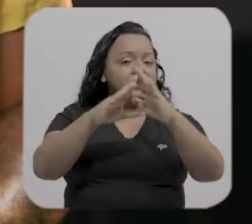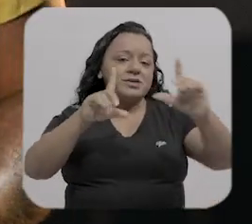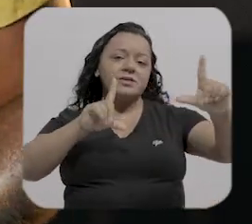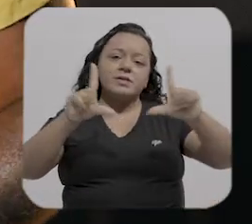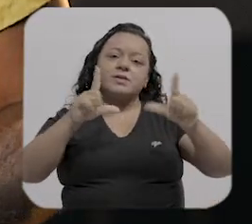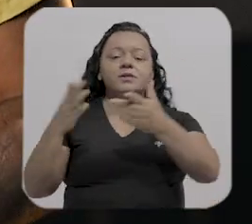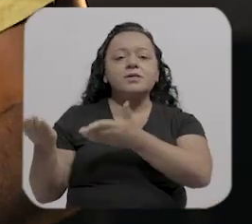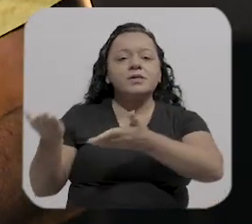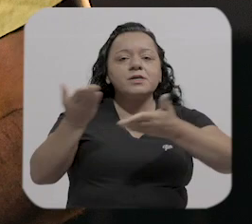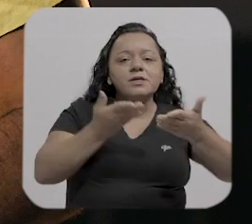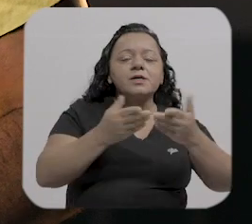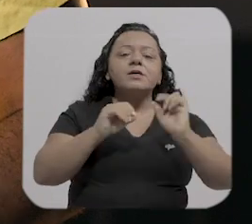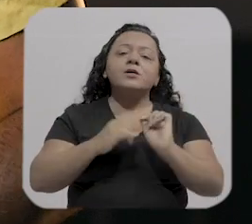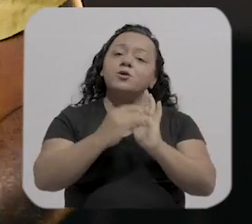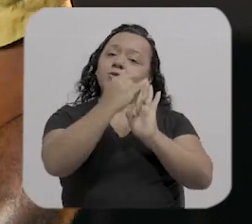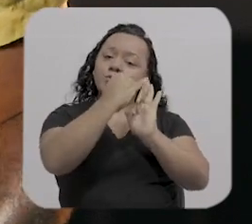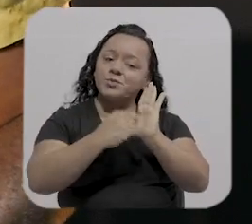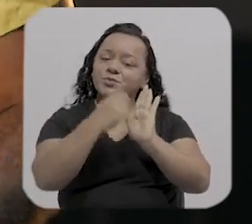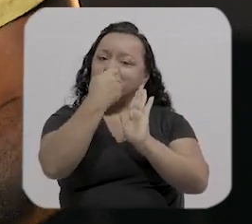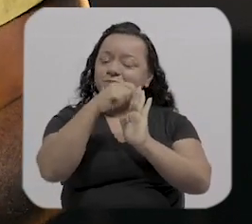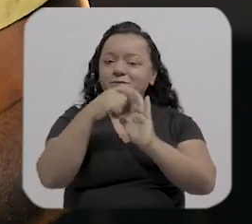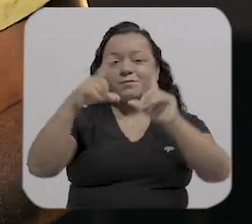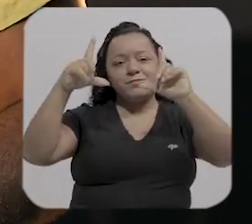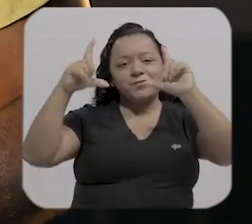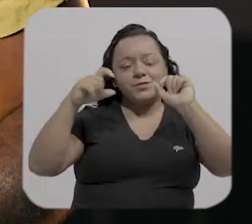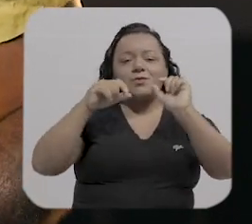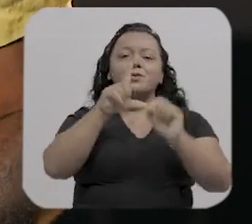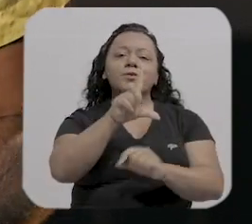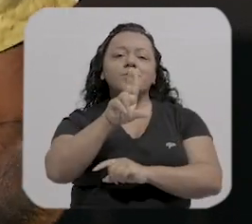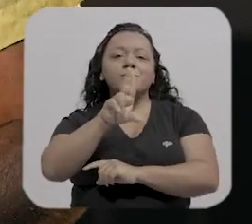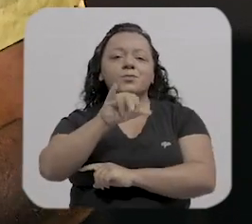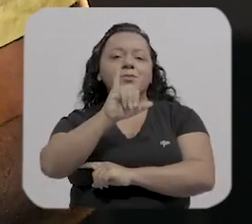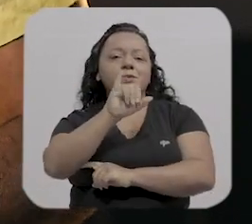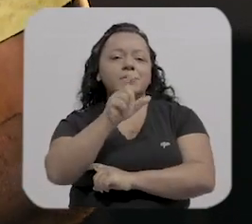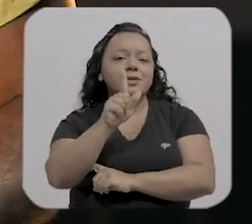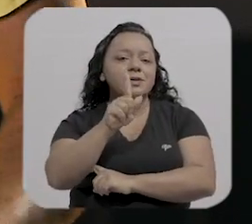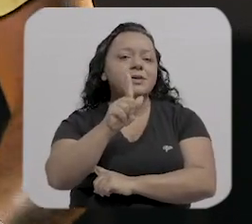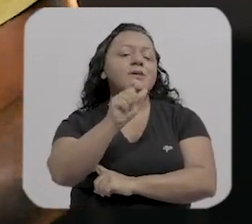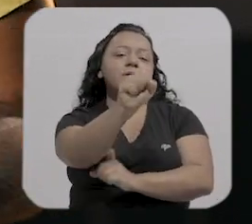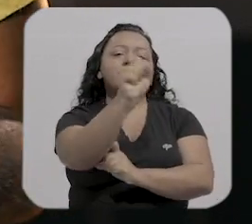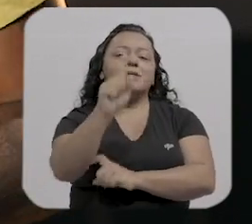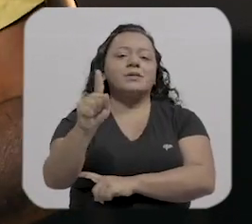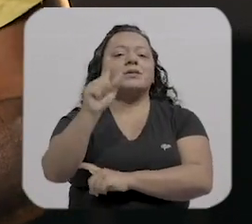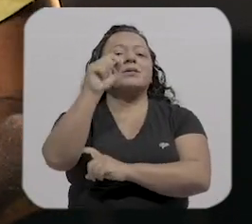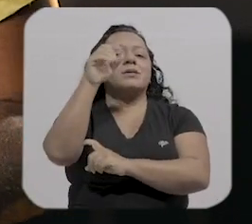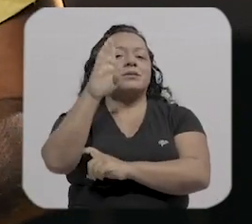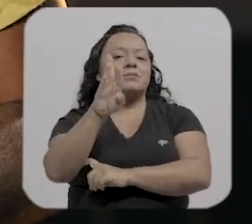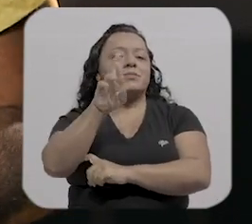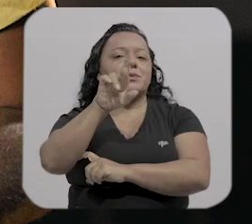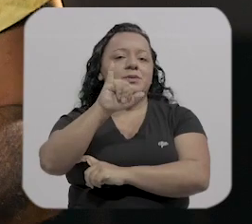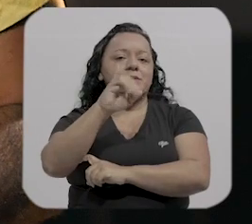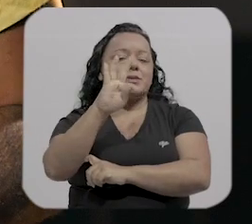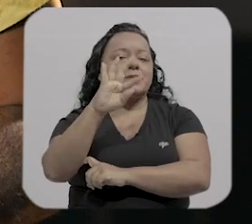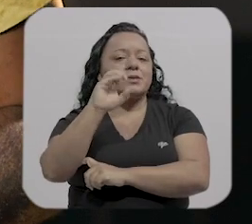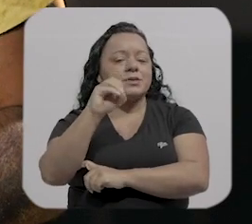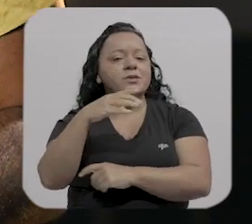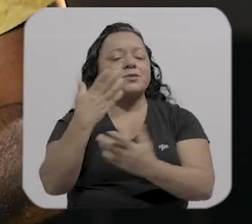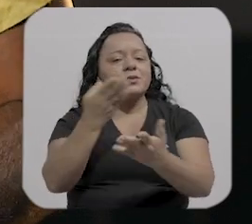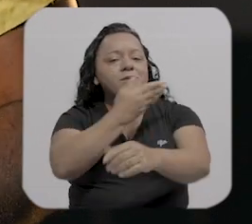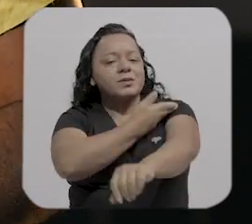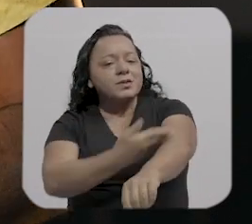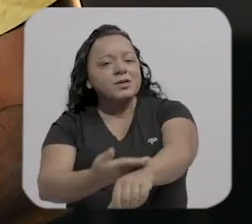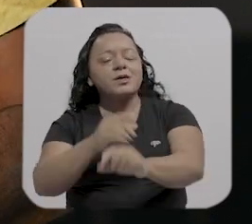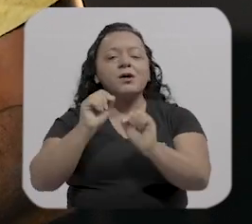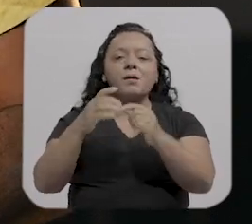O Casa em Cena de hoje recebe o documentarista e fotógrafo Luiz Brito, porto-velhense do tradicional bairro